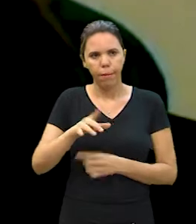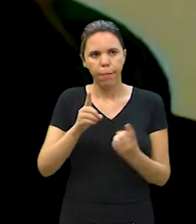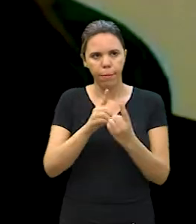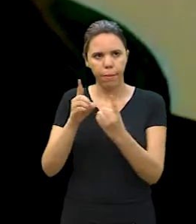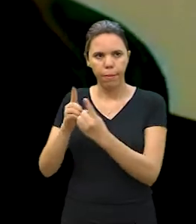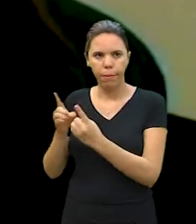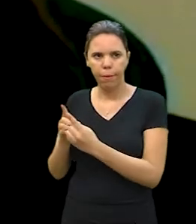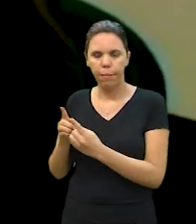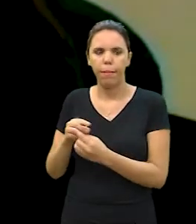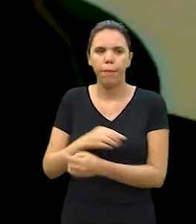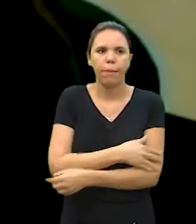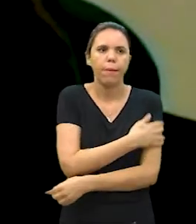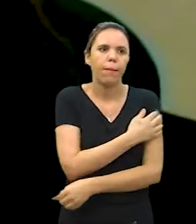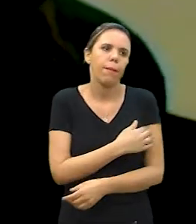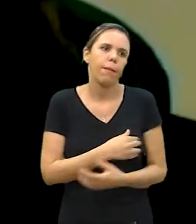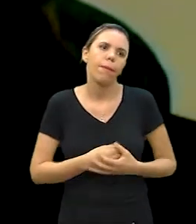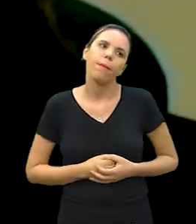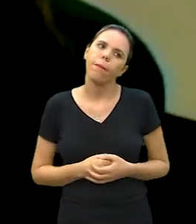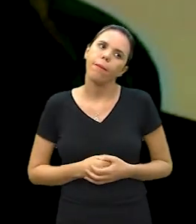esses serviços